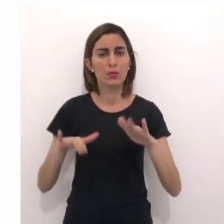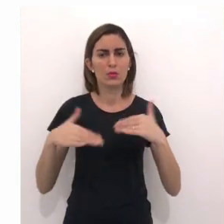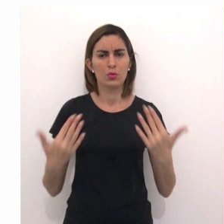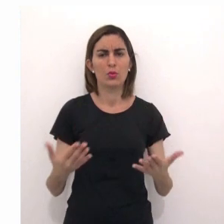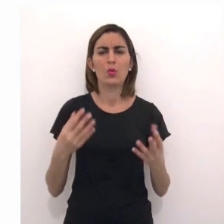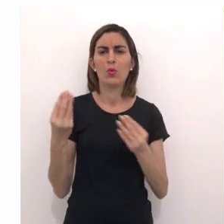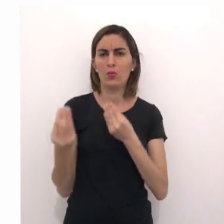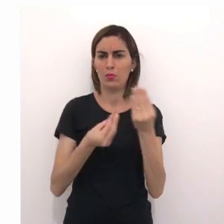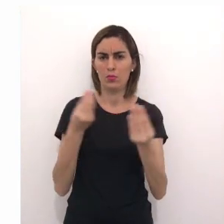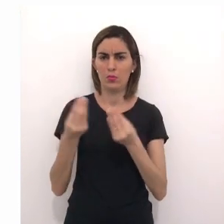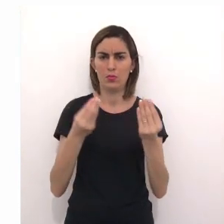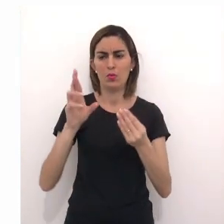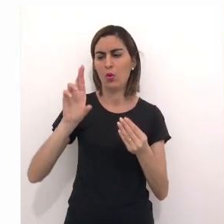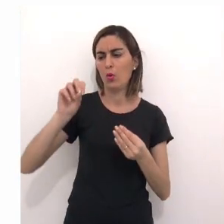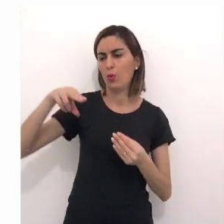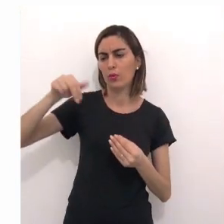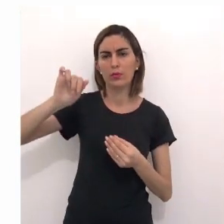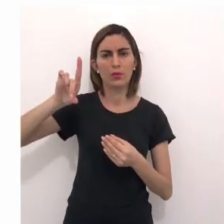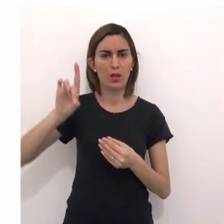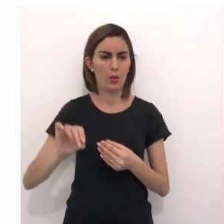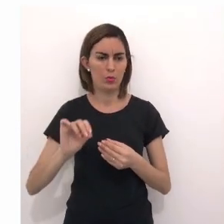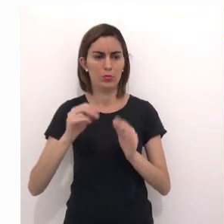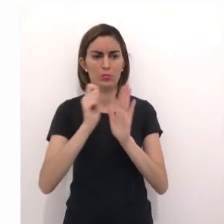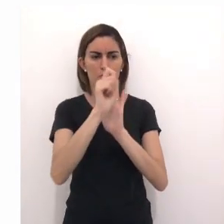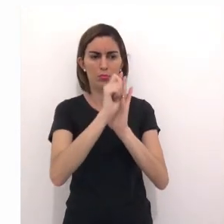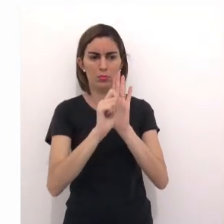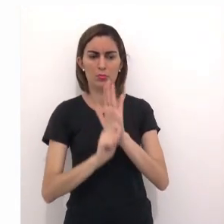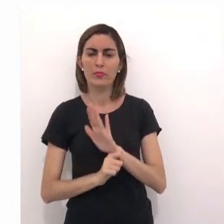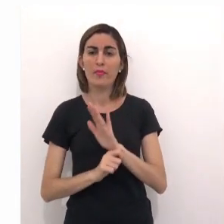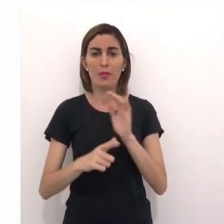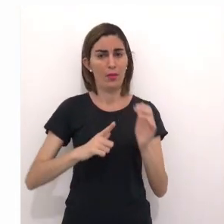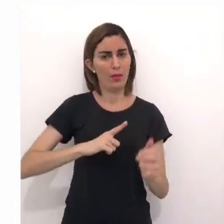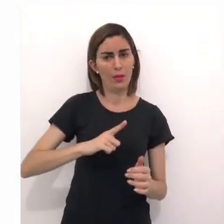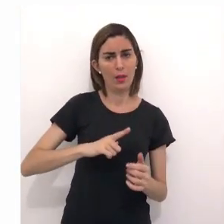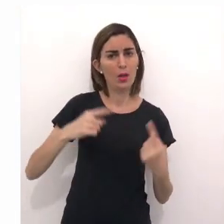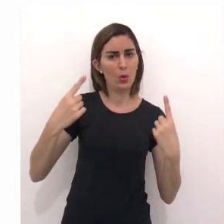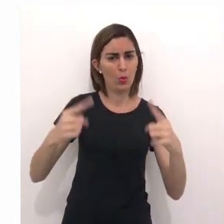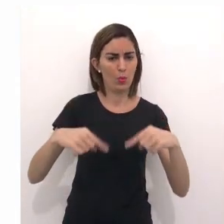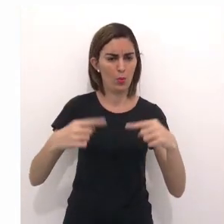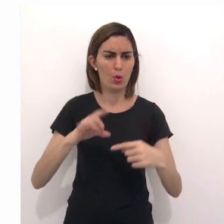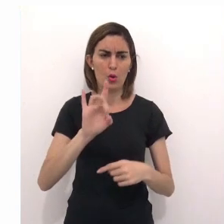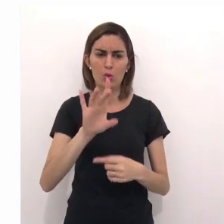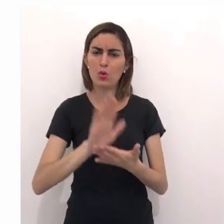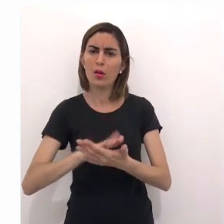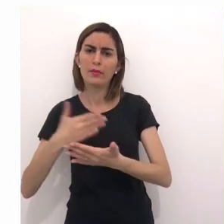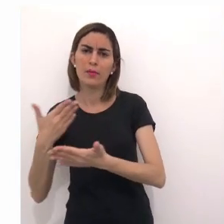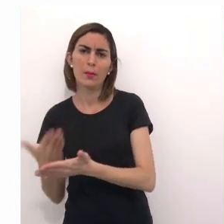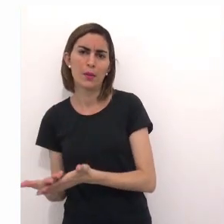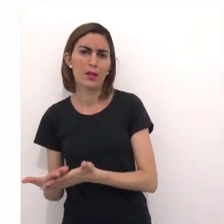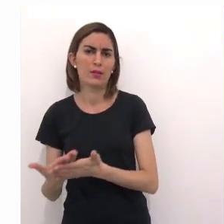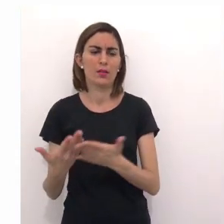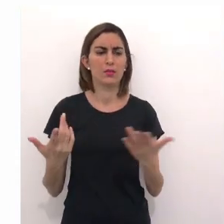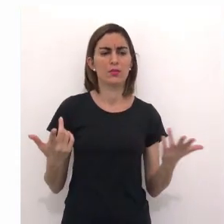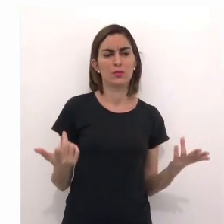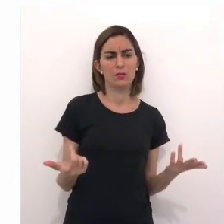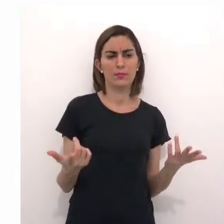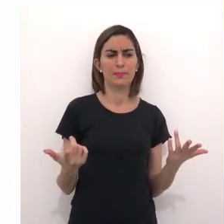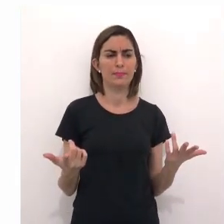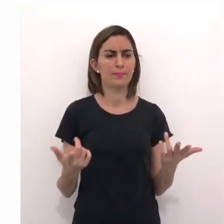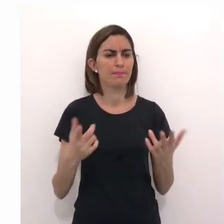o Ronaldo Weifman, teria de enfrentar não apenas interpretações heterodoxas do